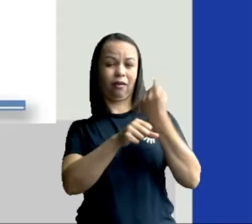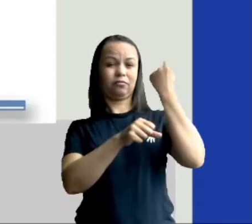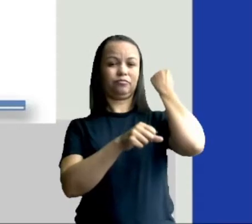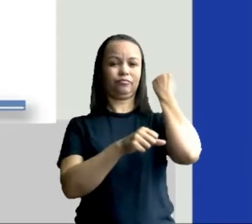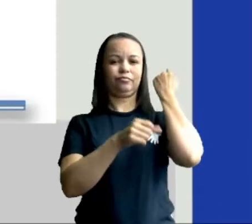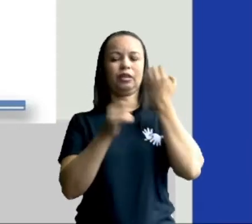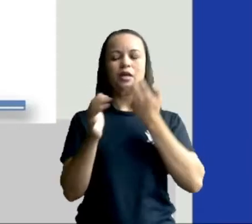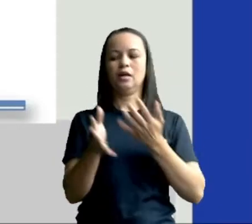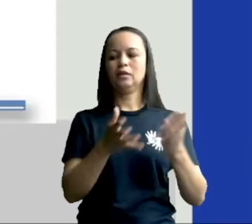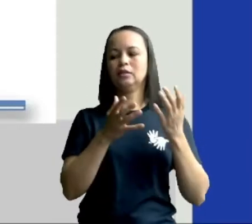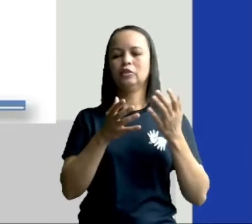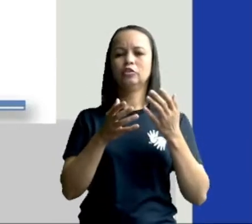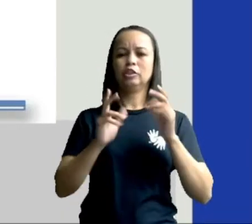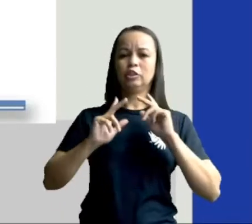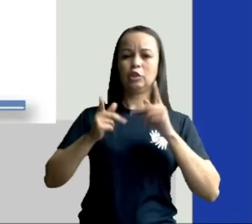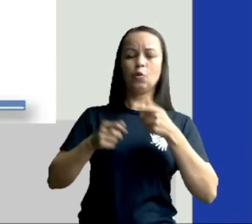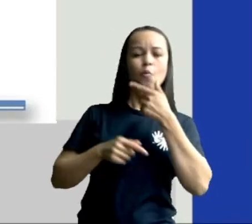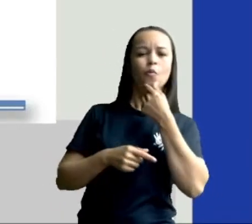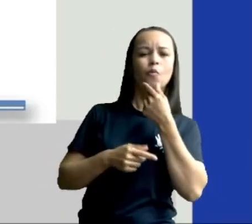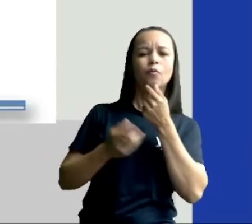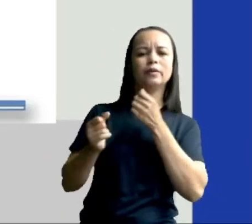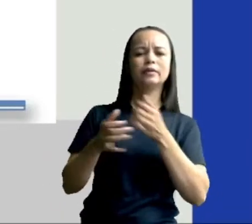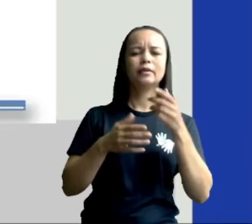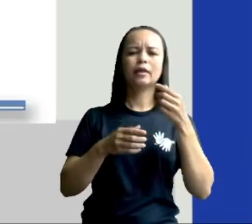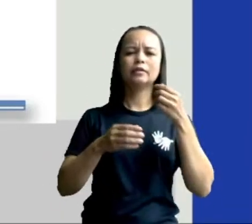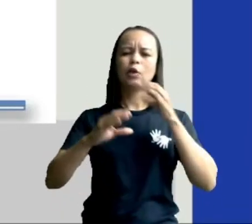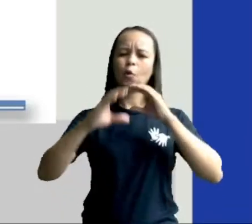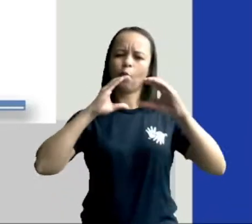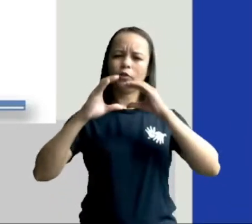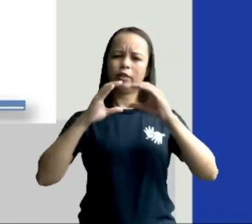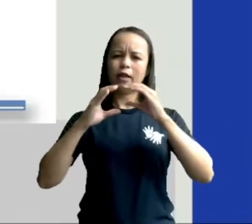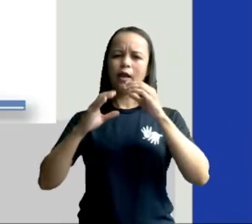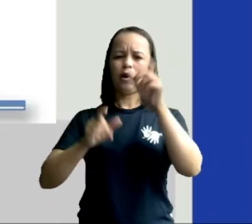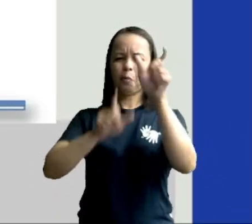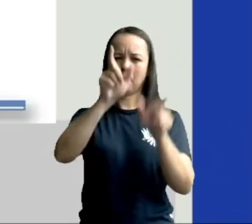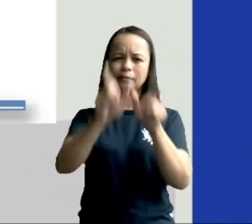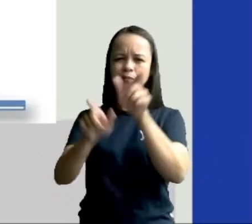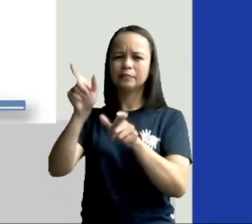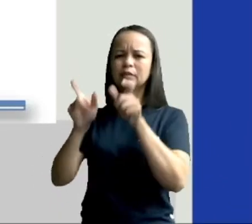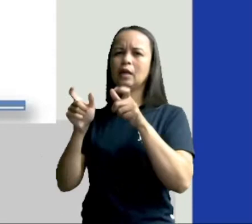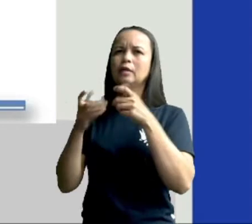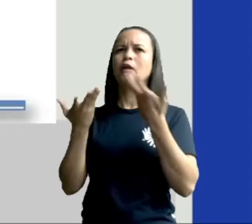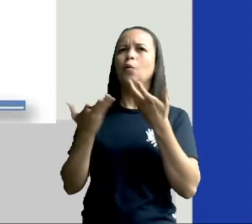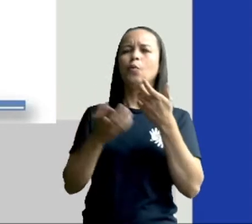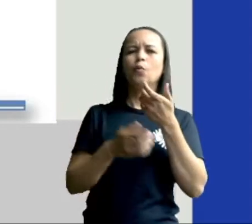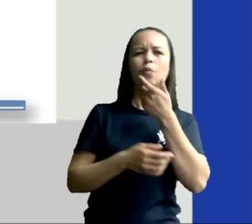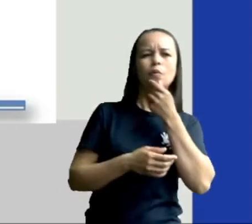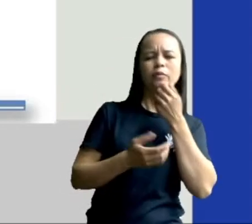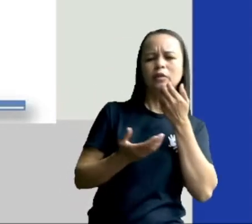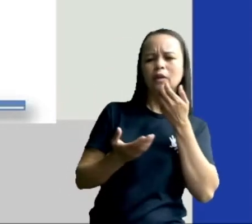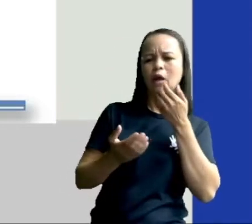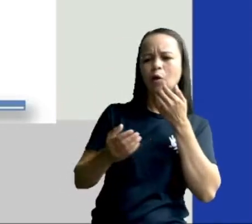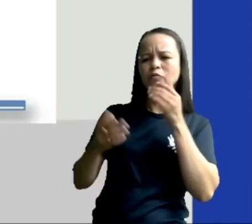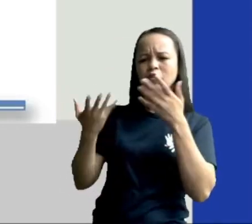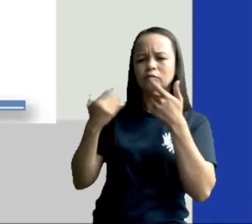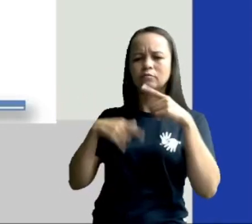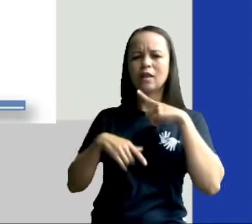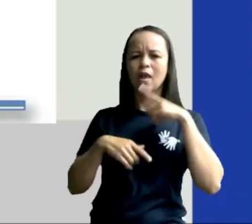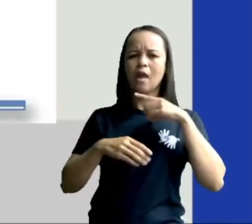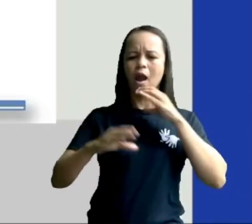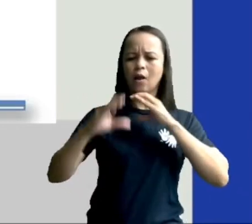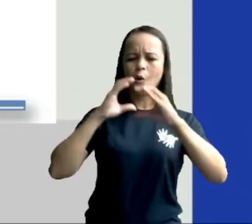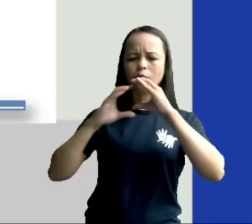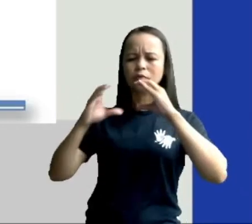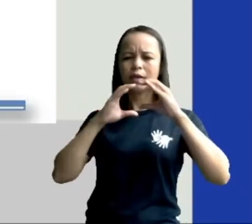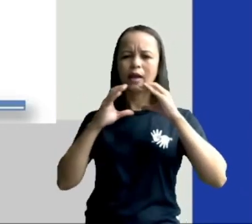dos tempos que o homem tenta comunicar com os seus semelhantes. O homem ele procurou se comunicar de alguma forma.